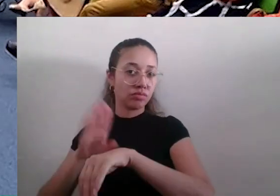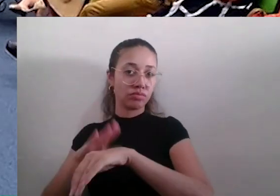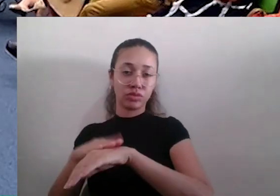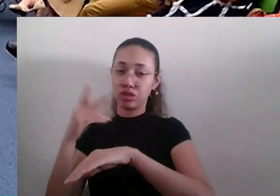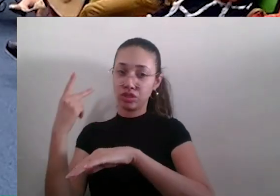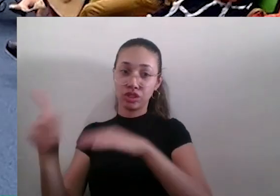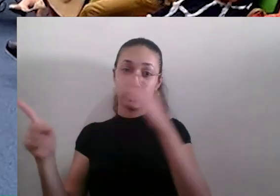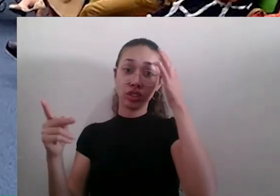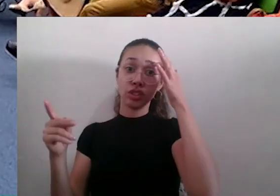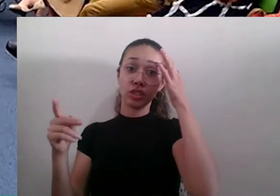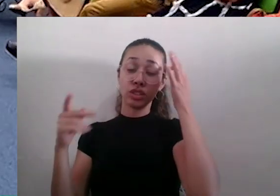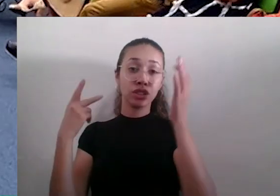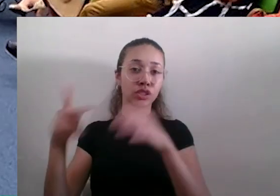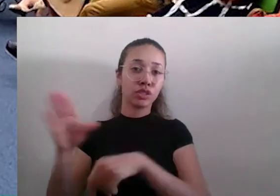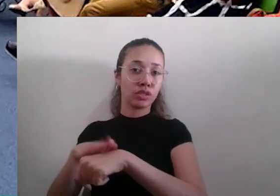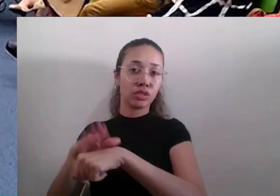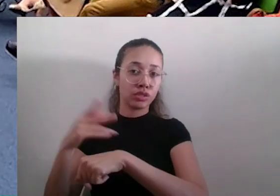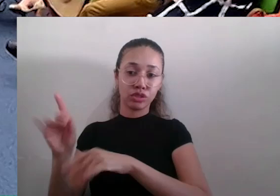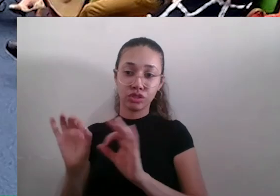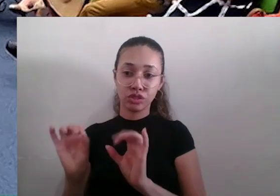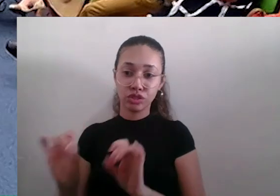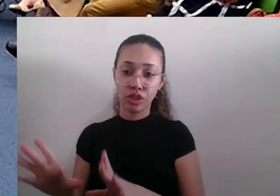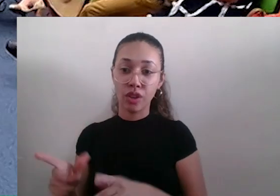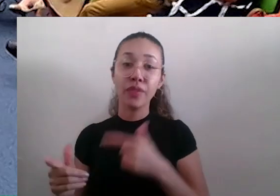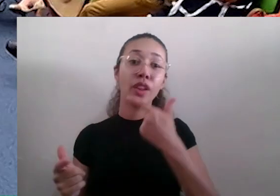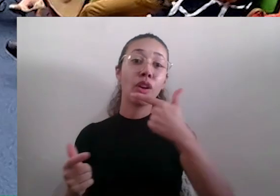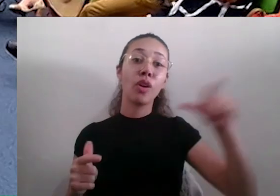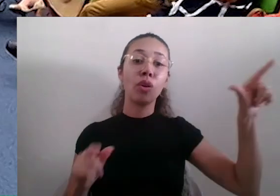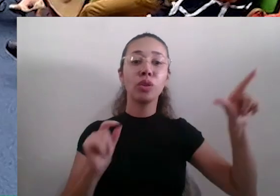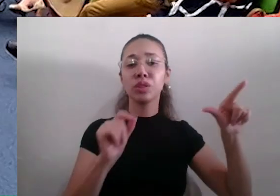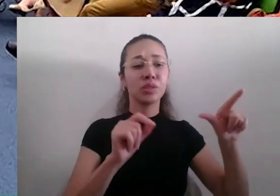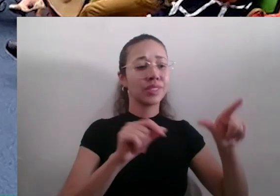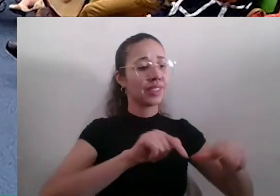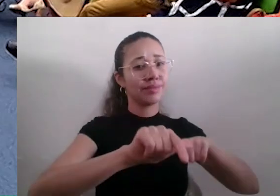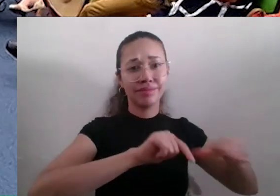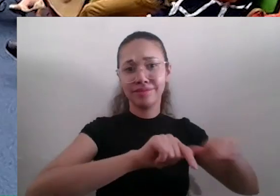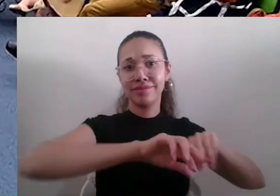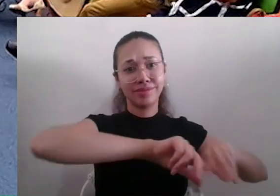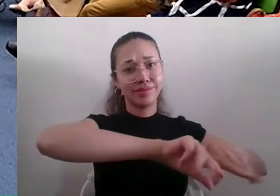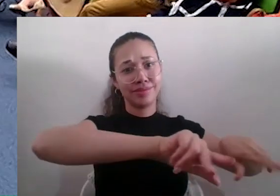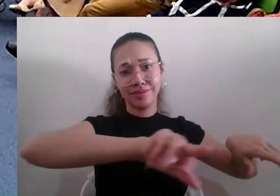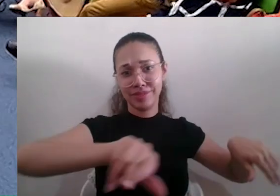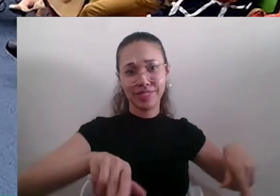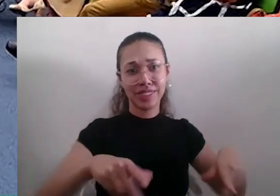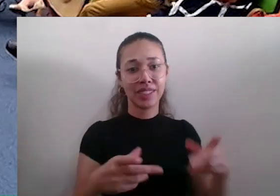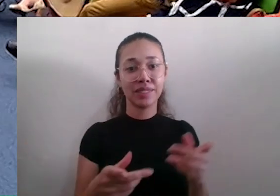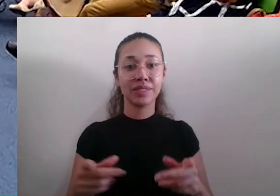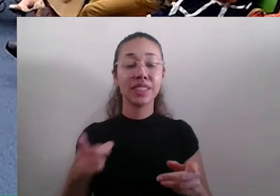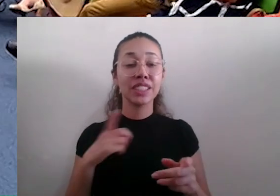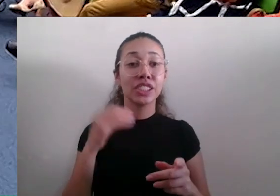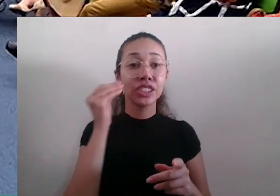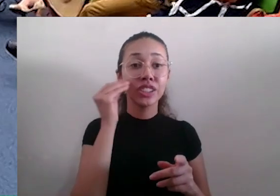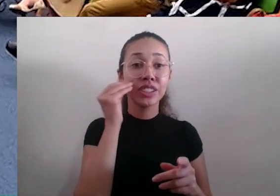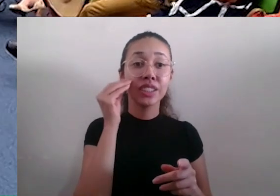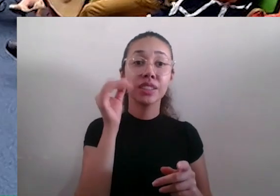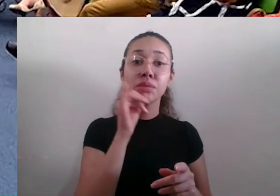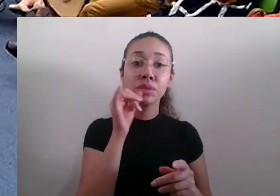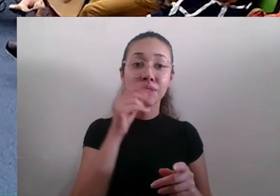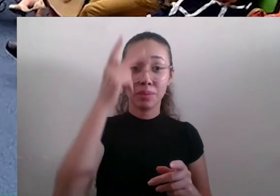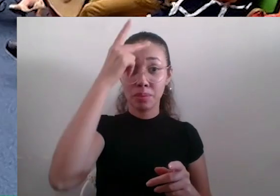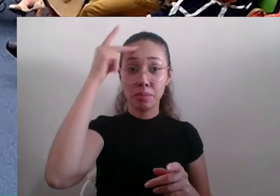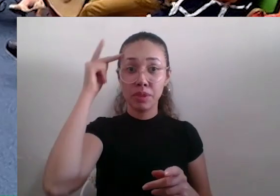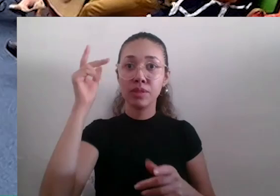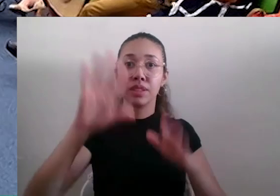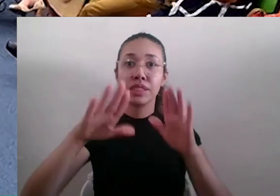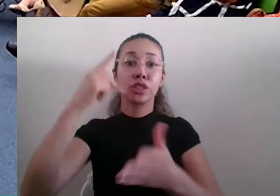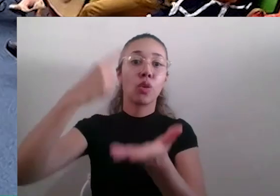de só de produção os outros fazem tudo e a gente tenta trabalhar com frila porque enfim nós somos localizados no